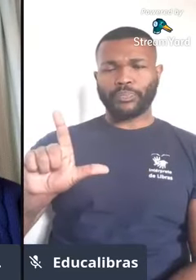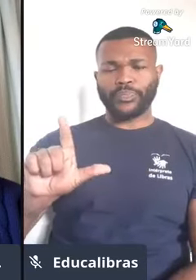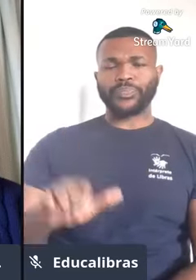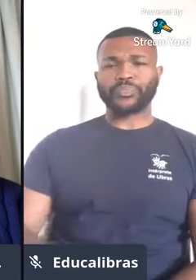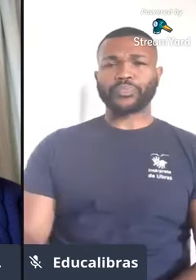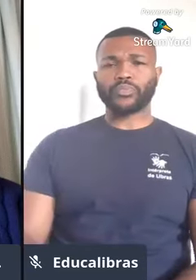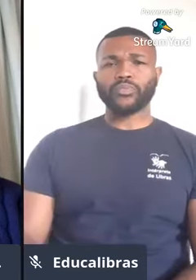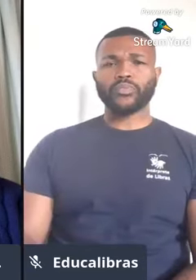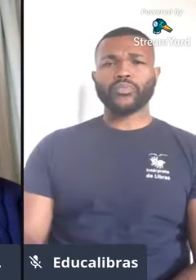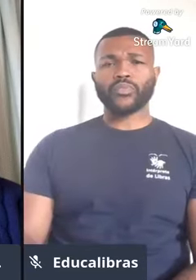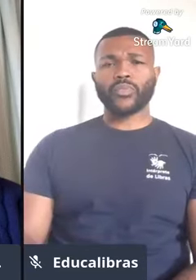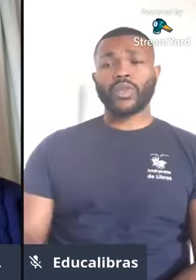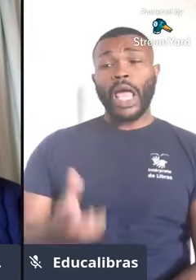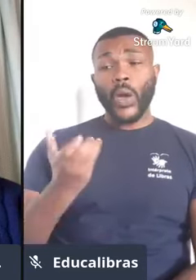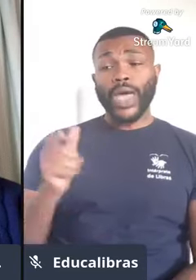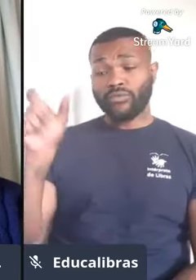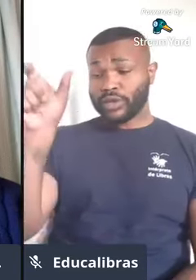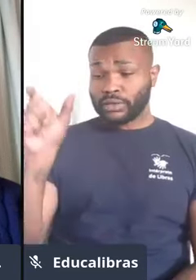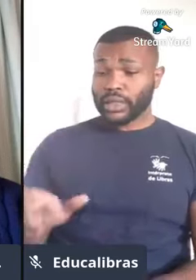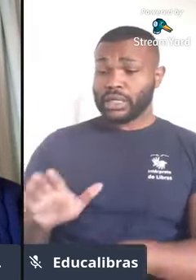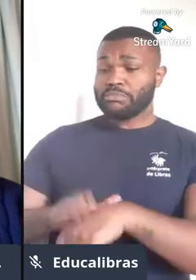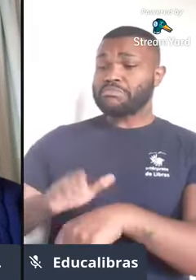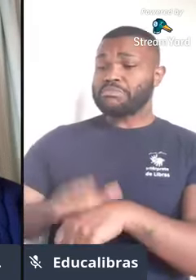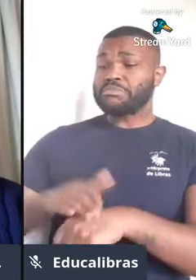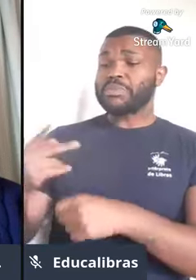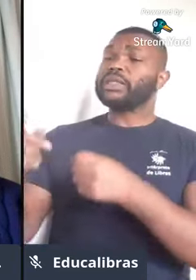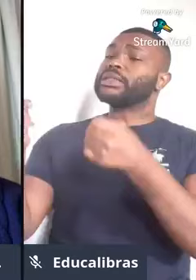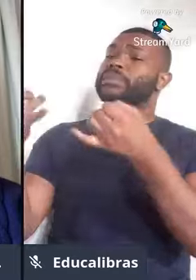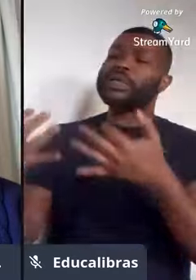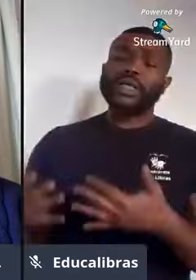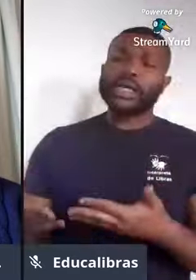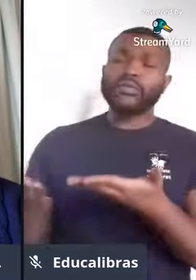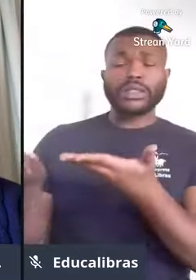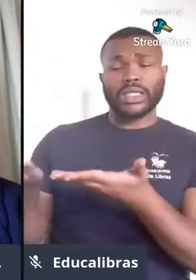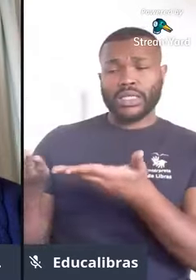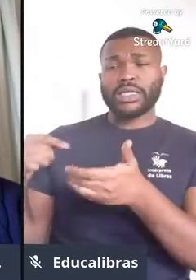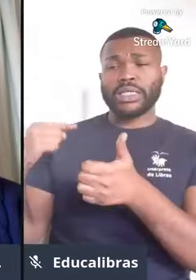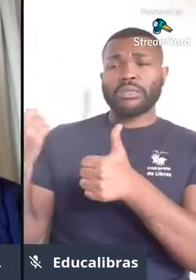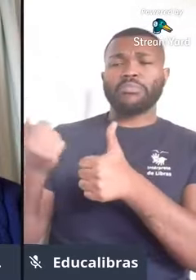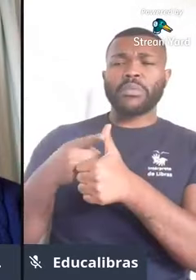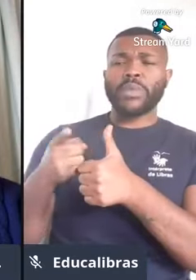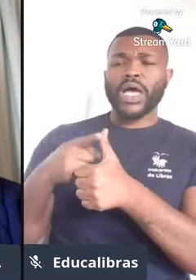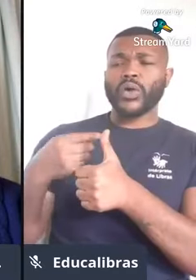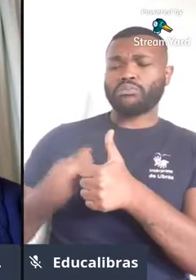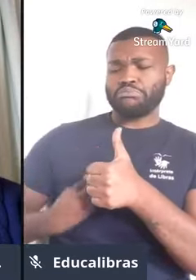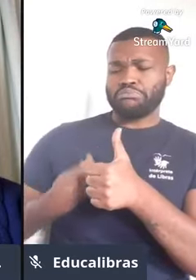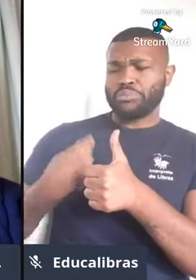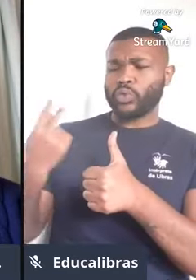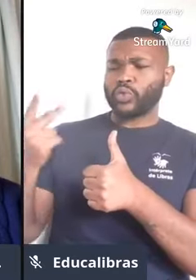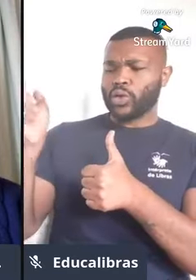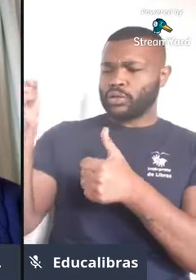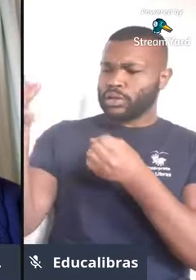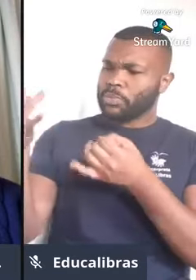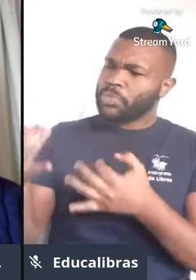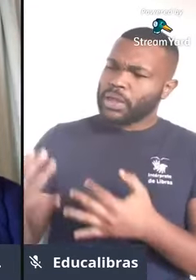não, eu vou querer que você fale de você. Cal, eu queria, antes de mais nada, que você se apresentasse, falando de